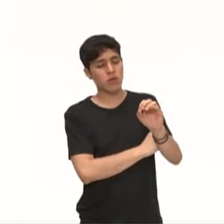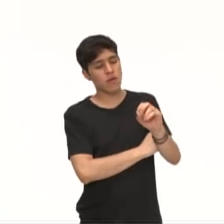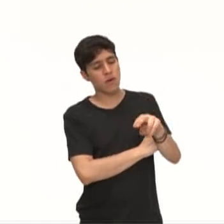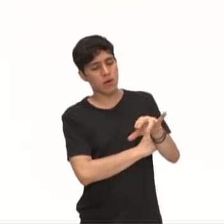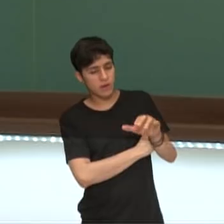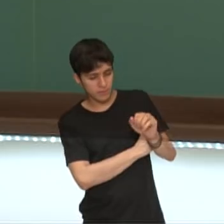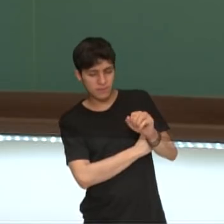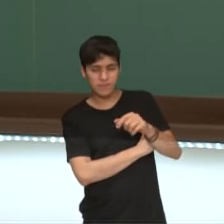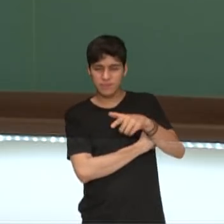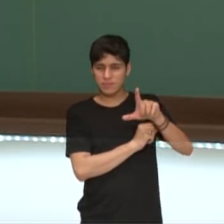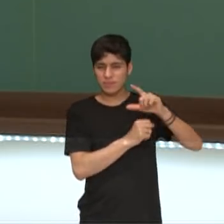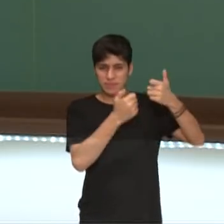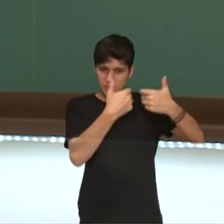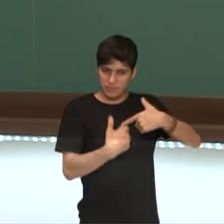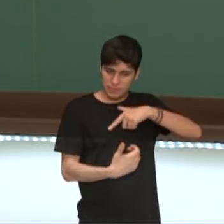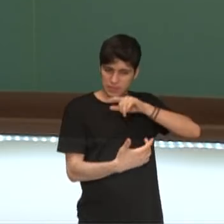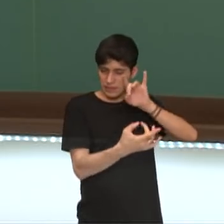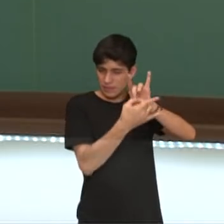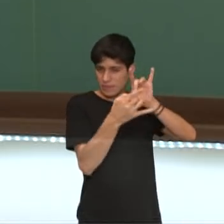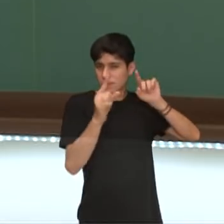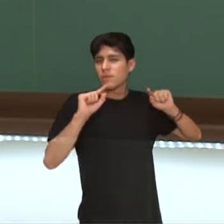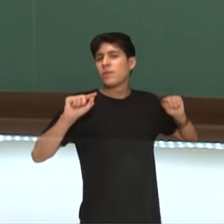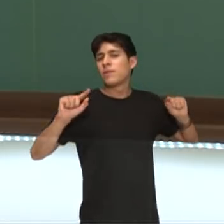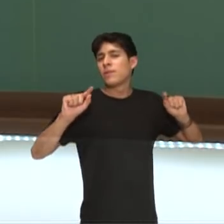viu daí especificamente que